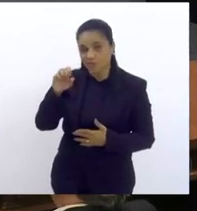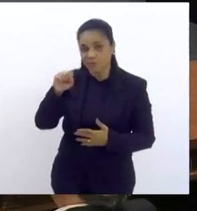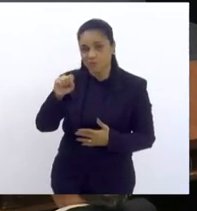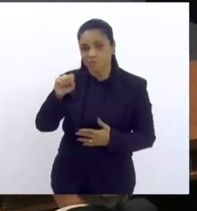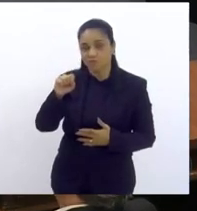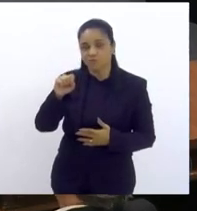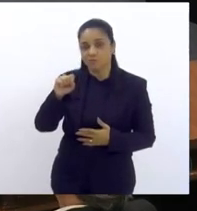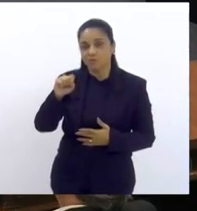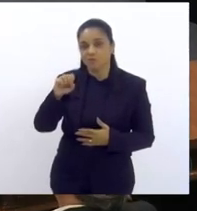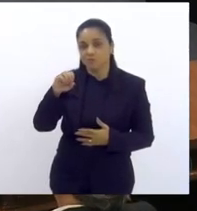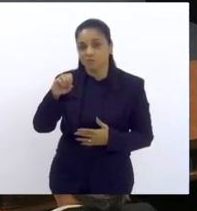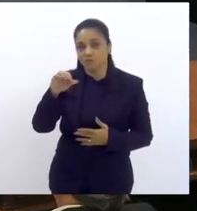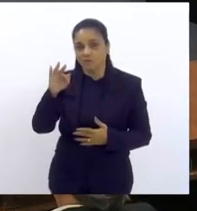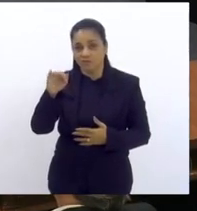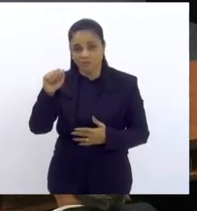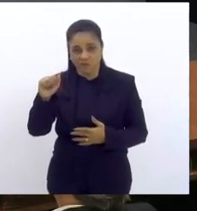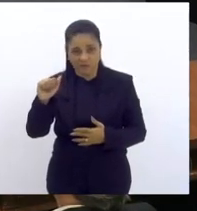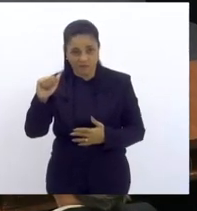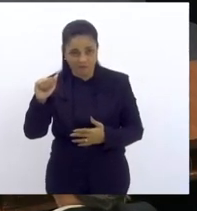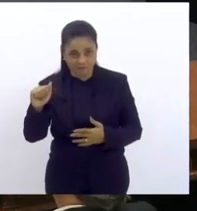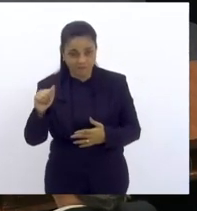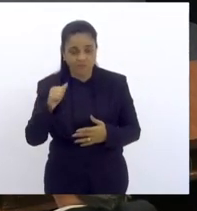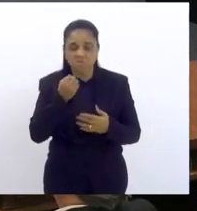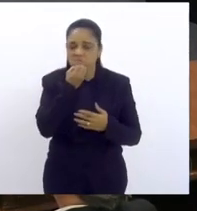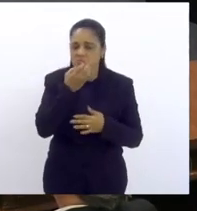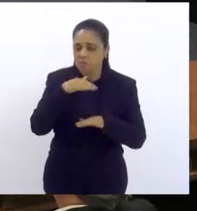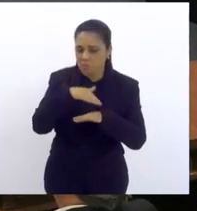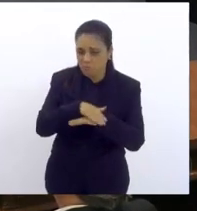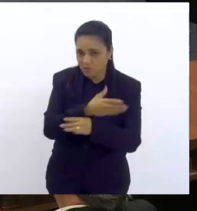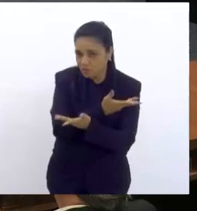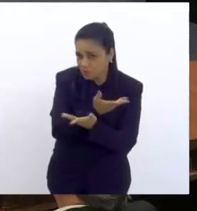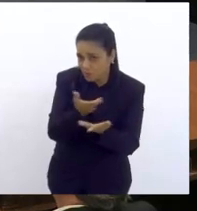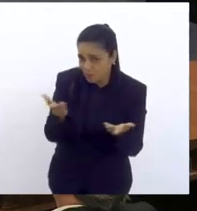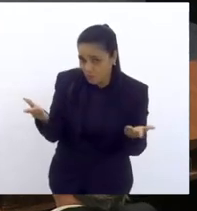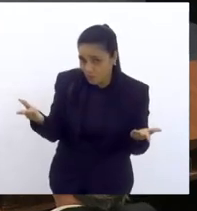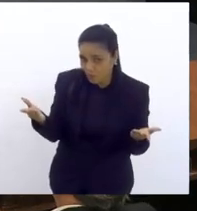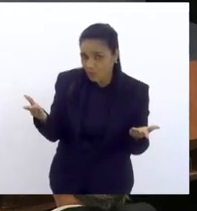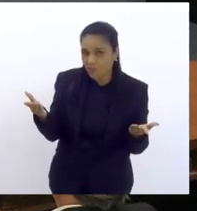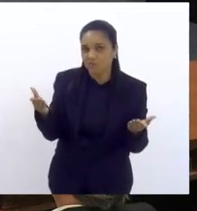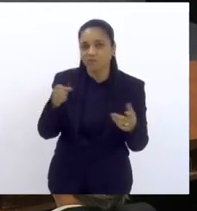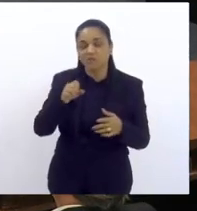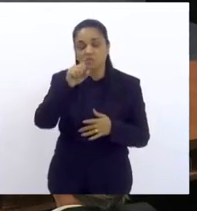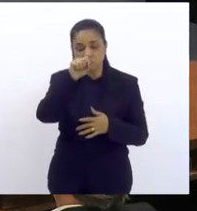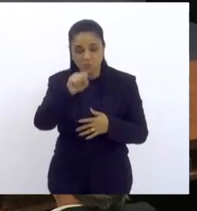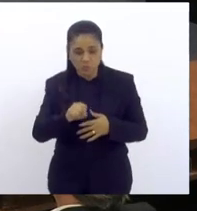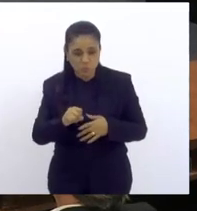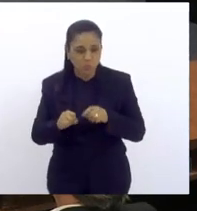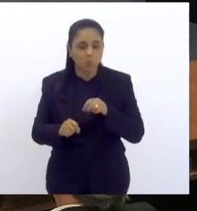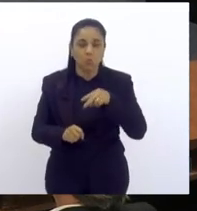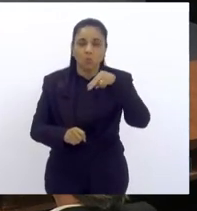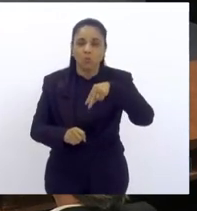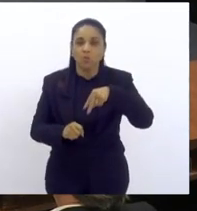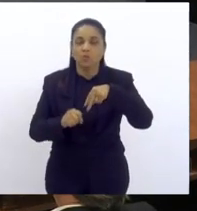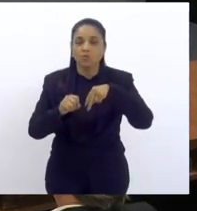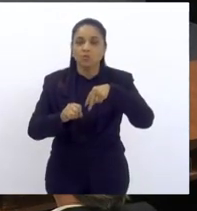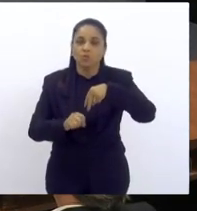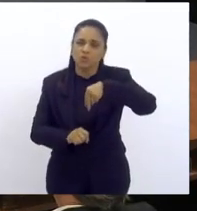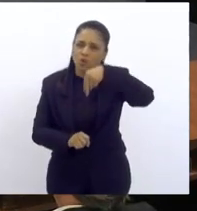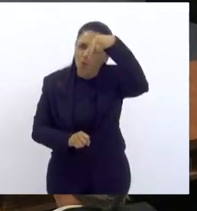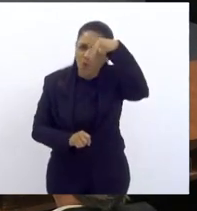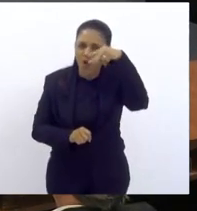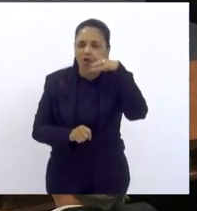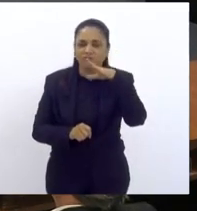Boa noite a todos principalmente a todos os protetores aqui presentes da zona sul zona norte da Baixada principalmente